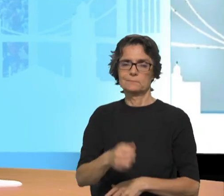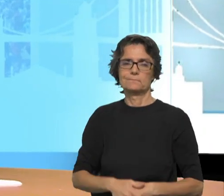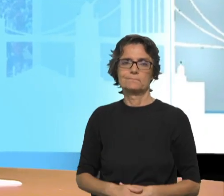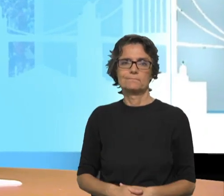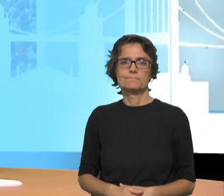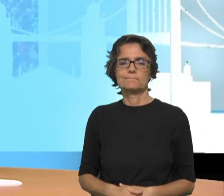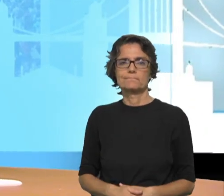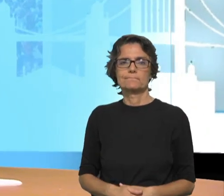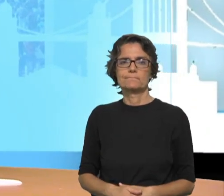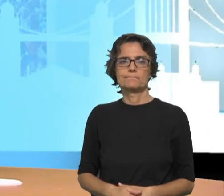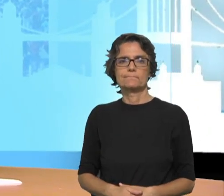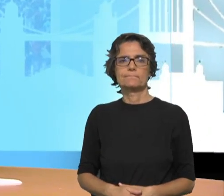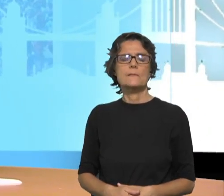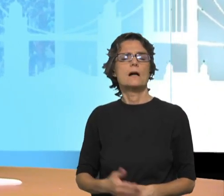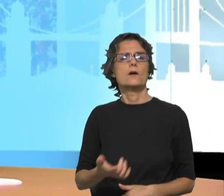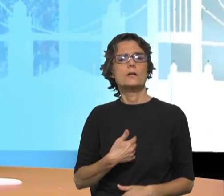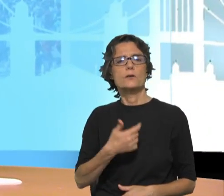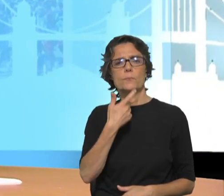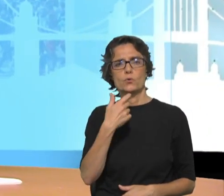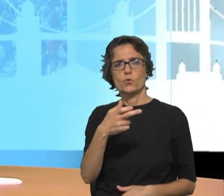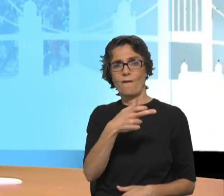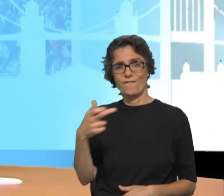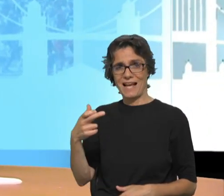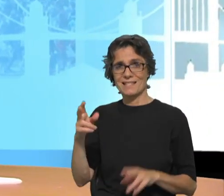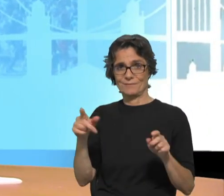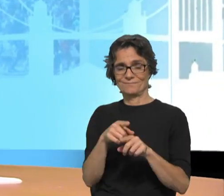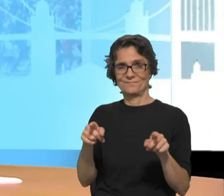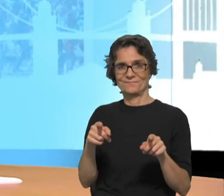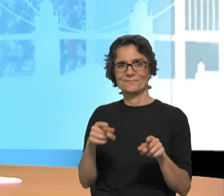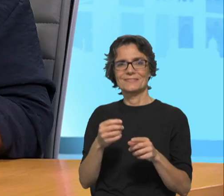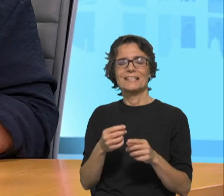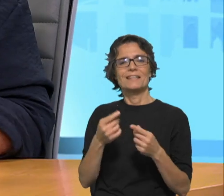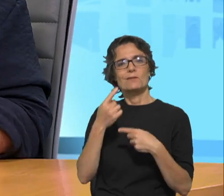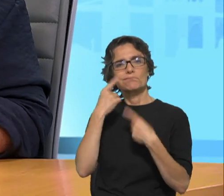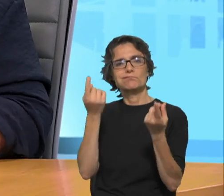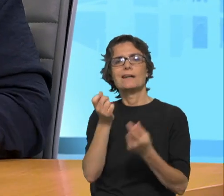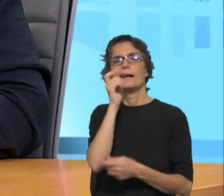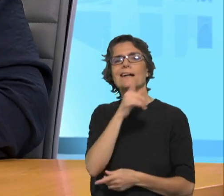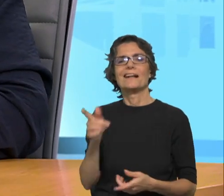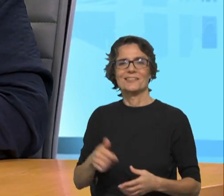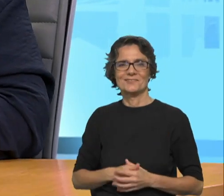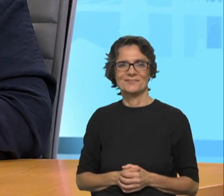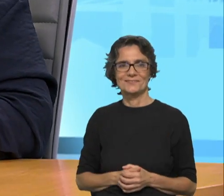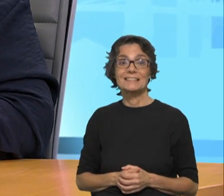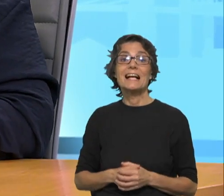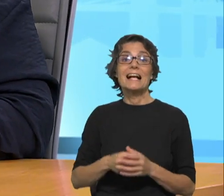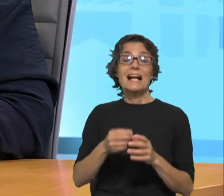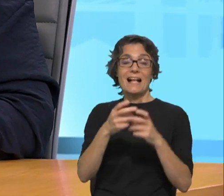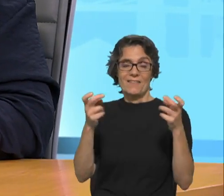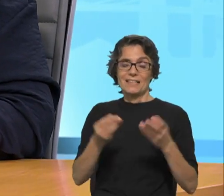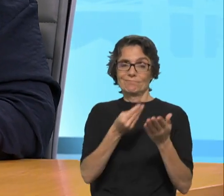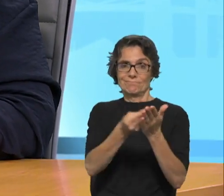vão entregar esta frase para vos inspirar nos dias de hoje? Vamos entregar esta frase a 6 pessoas